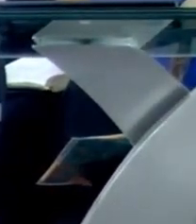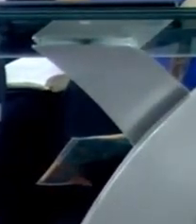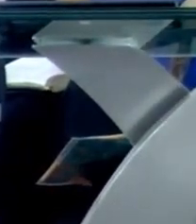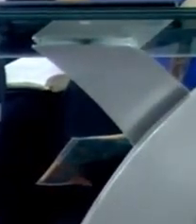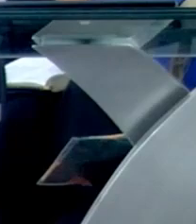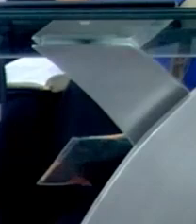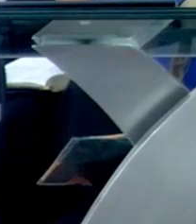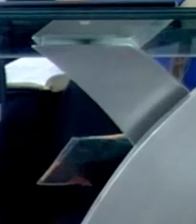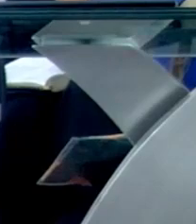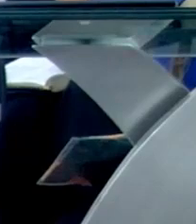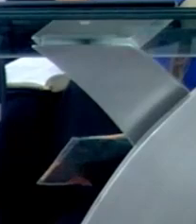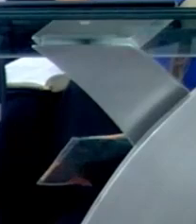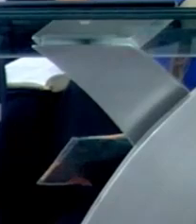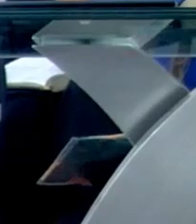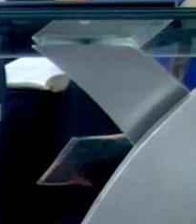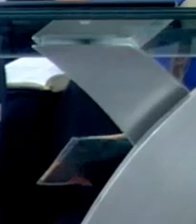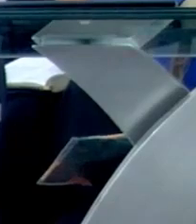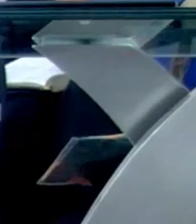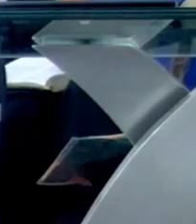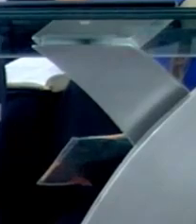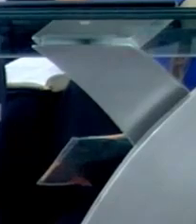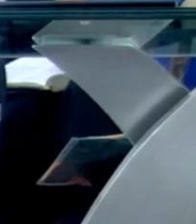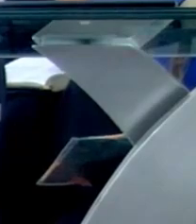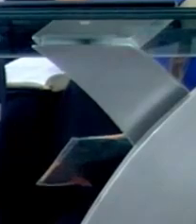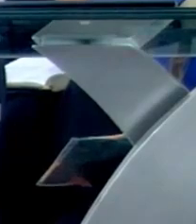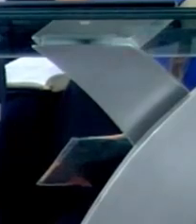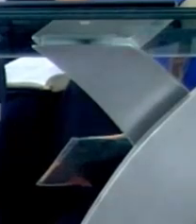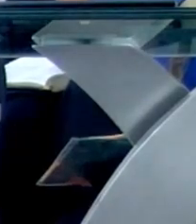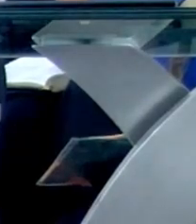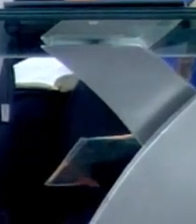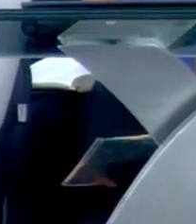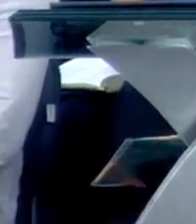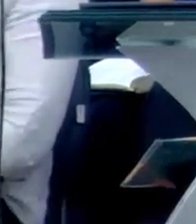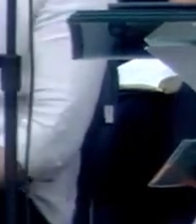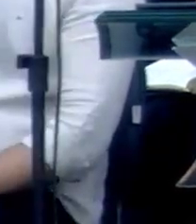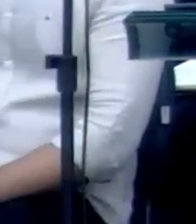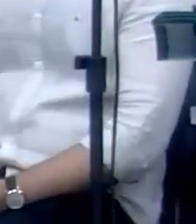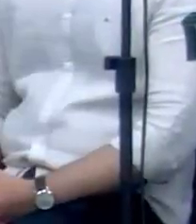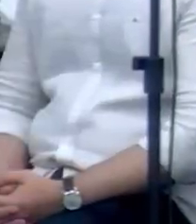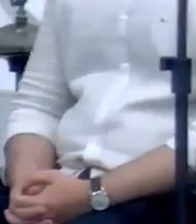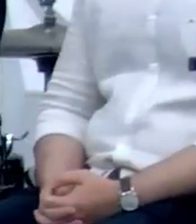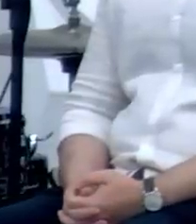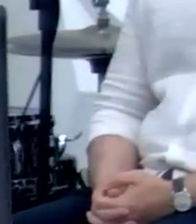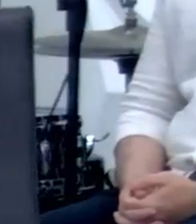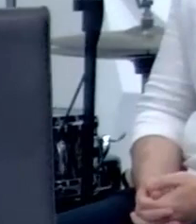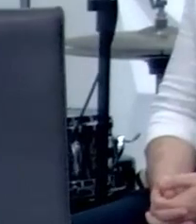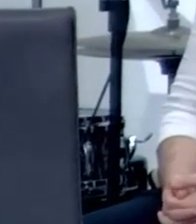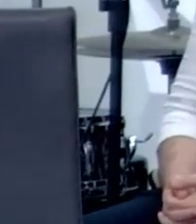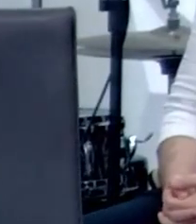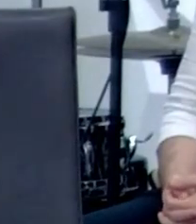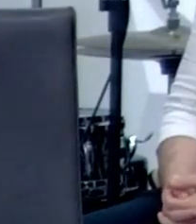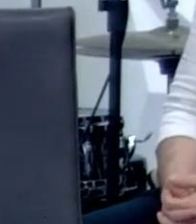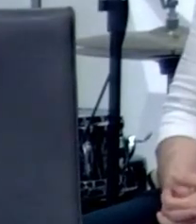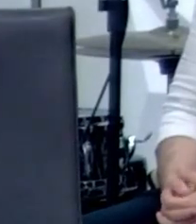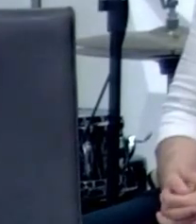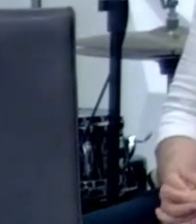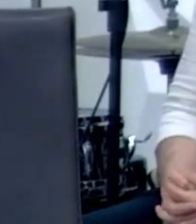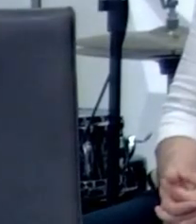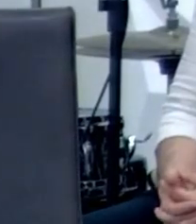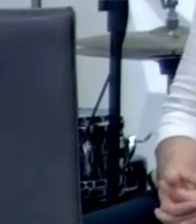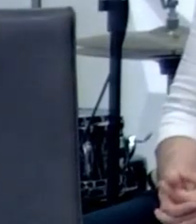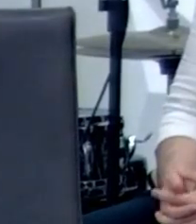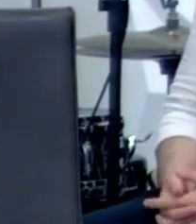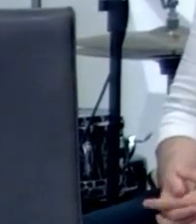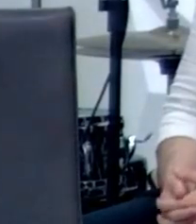emoções trazidas ou despertadas em meu coração pelo texto sagrado como a estrutura